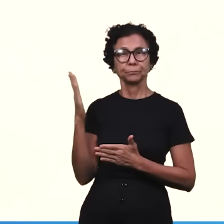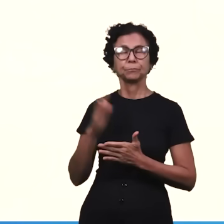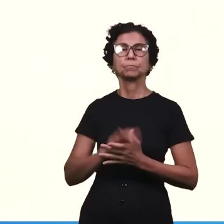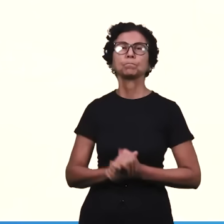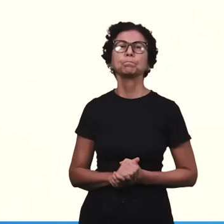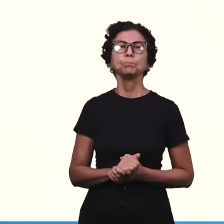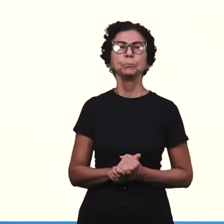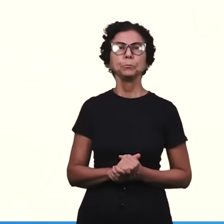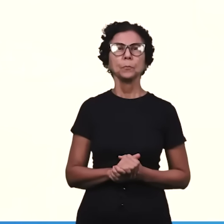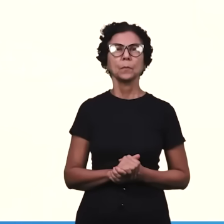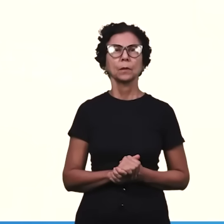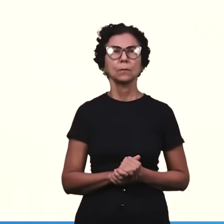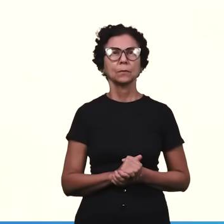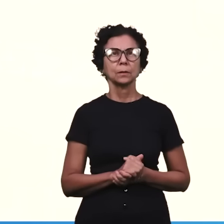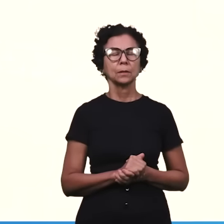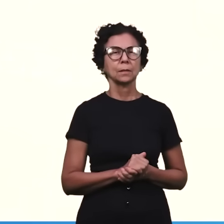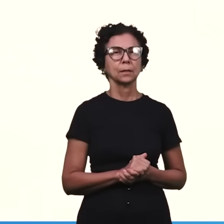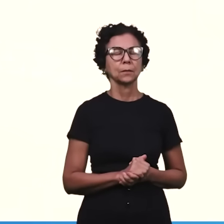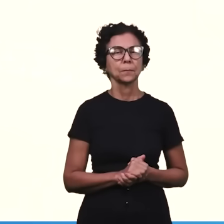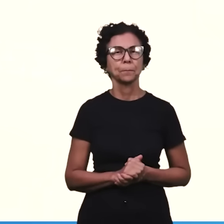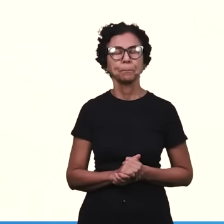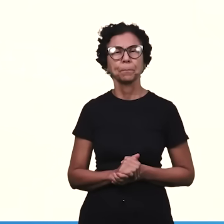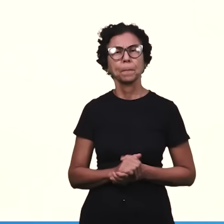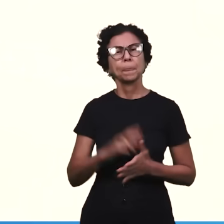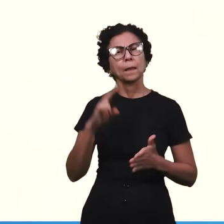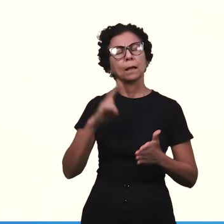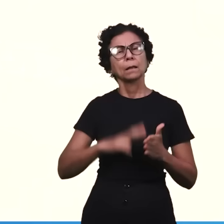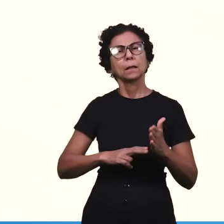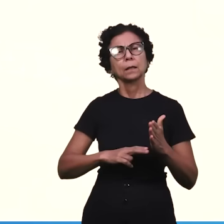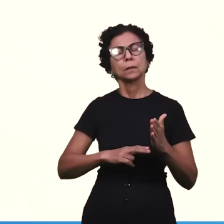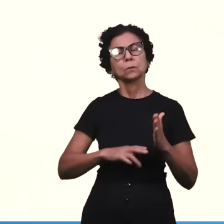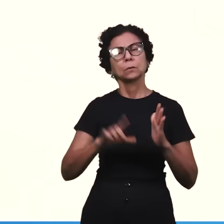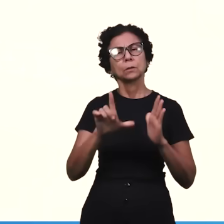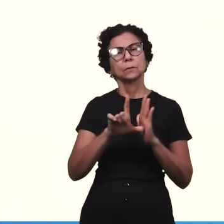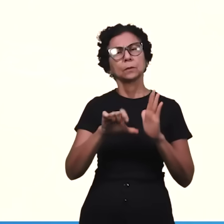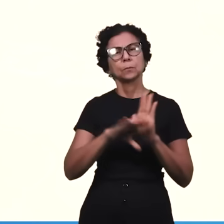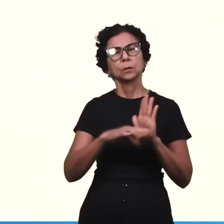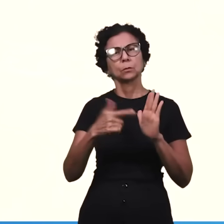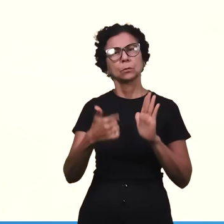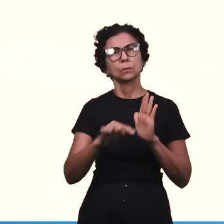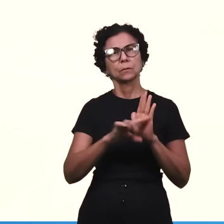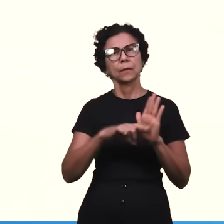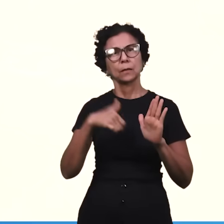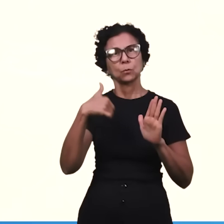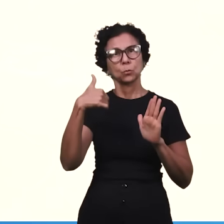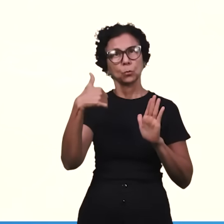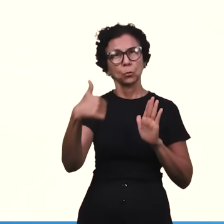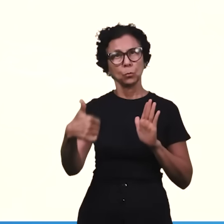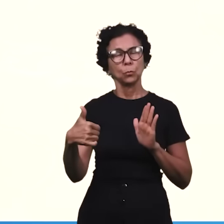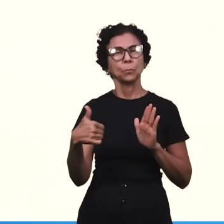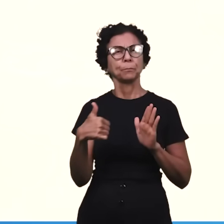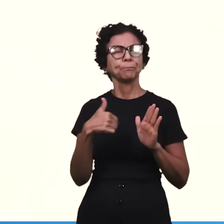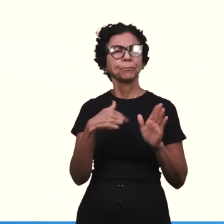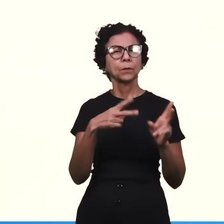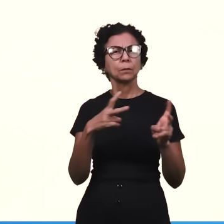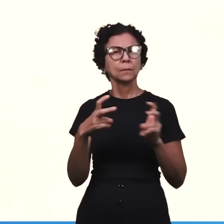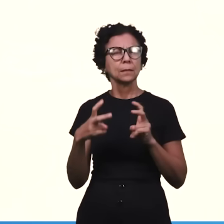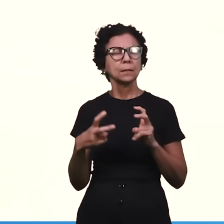2. Vamos então à primeira pergunta. A primeira pergunta ela diz assim: lendo Levítico capítulo 2, verso